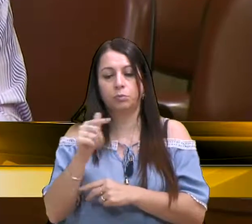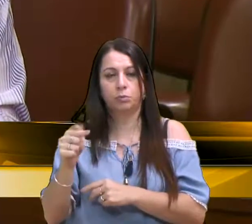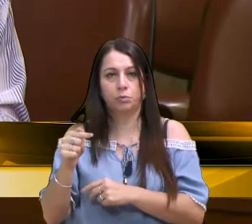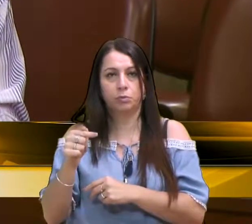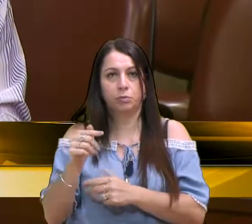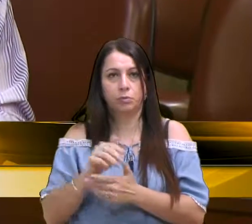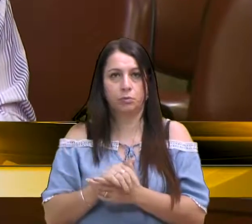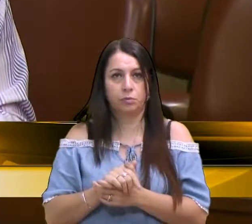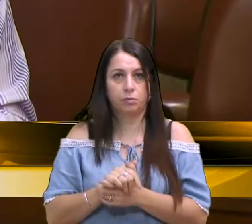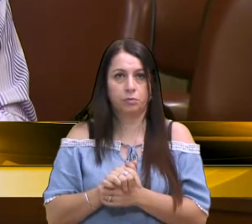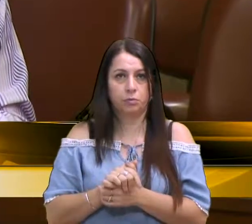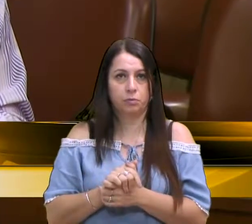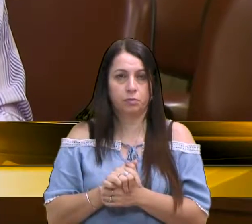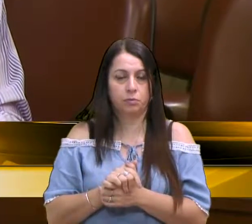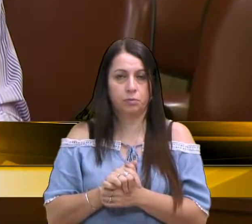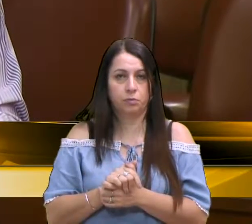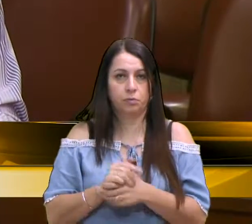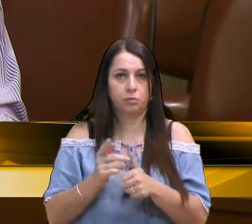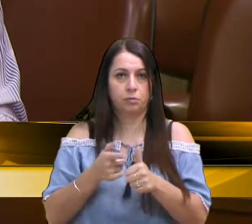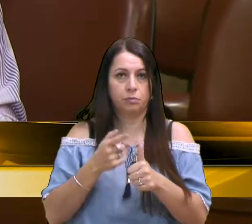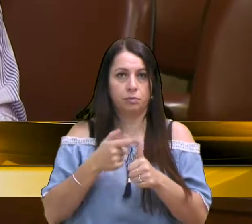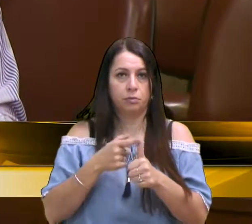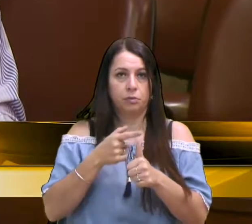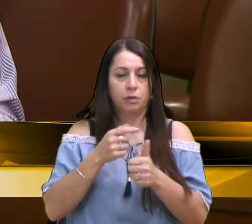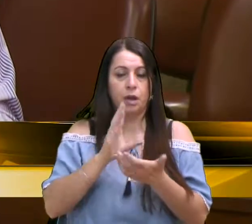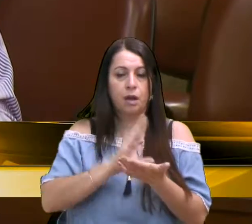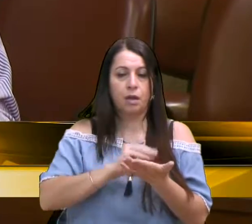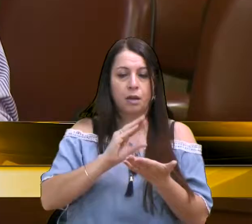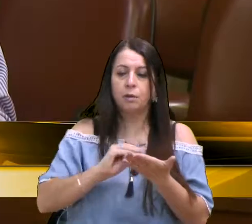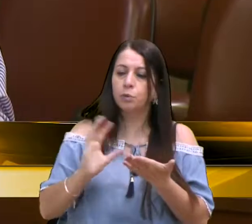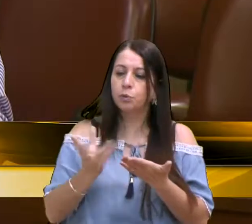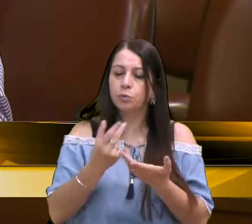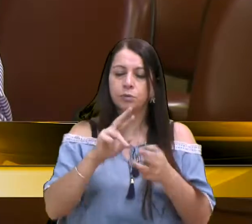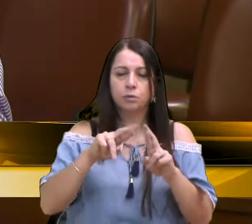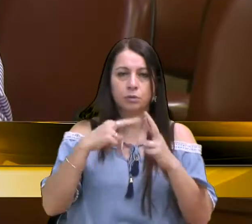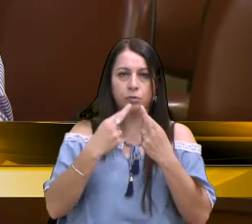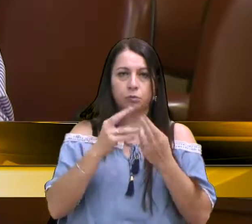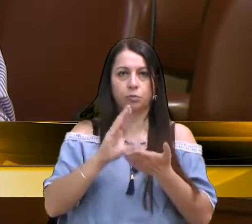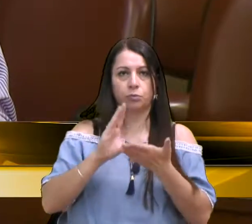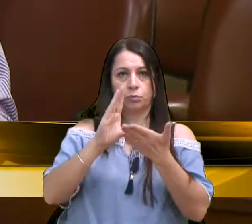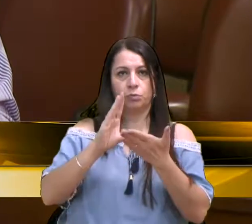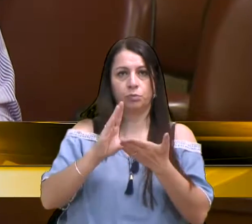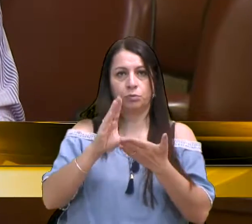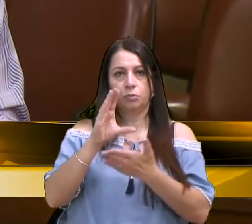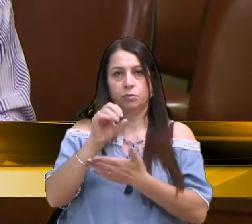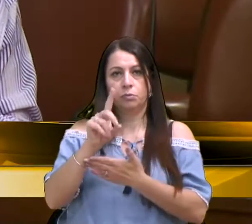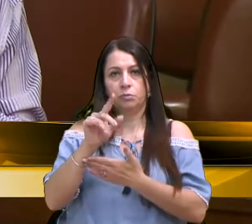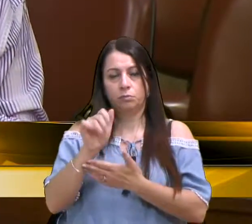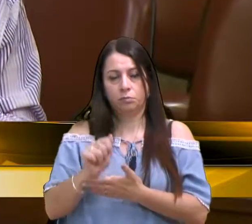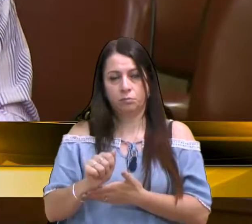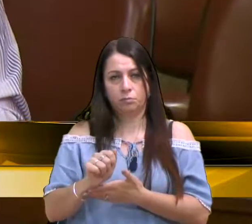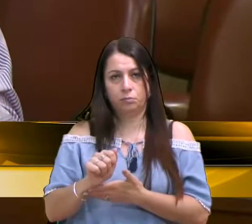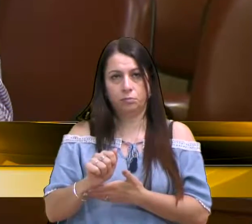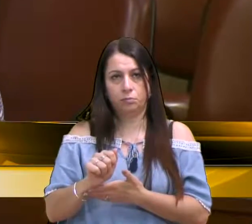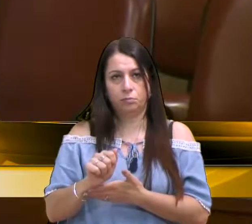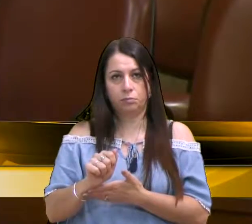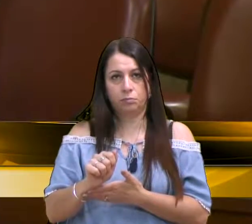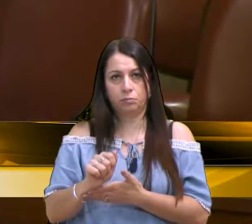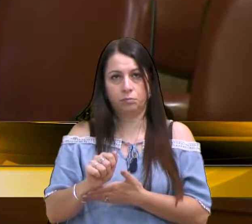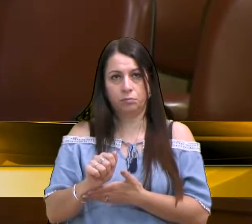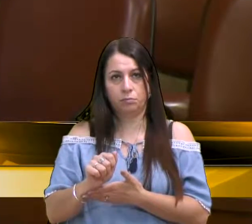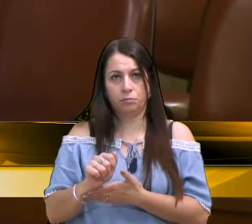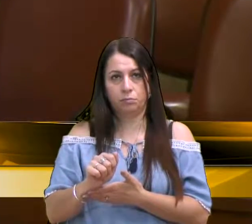de, primeiro, ata de todas as reuniões do Conselho de Administração da Codeca do ano